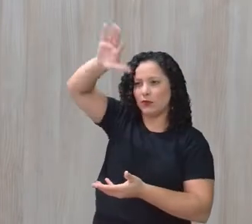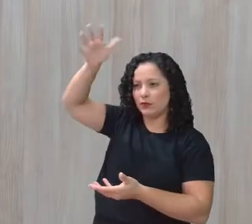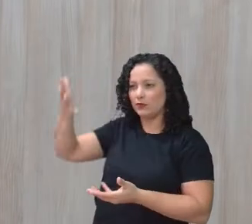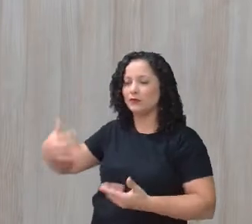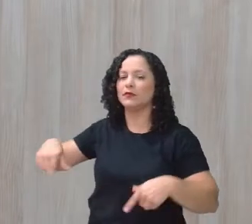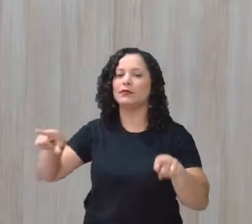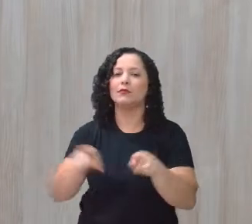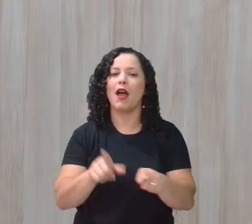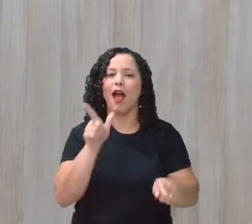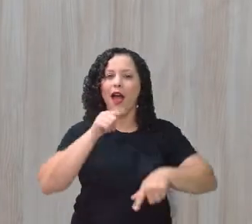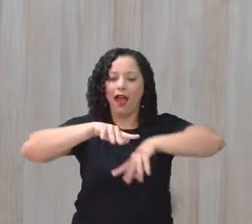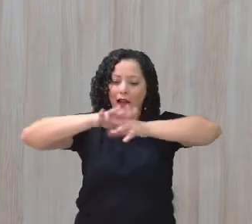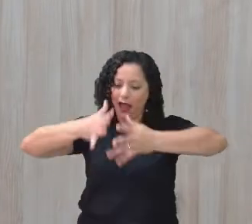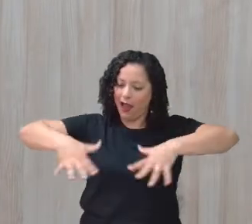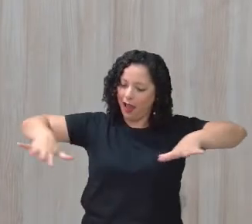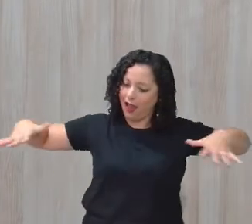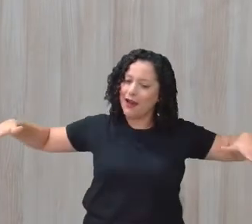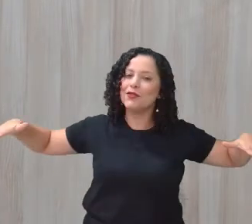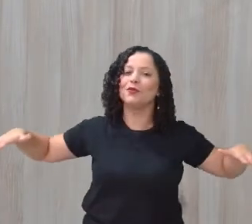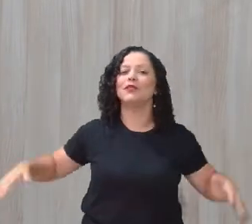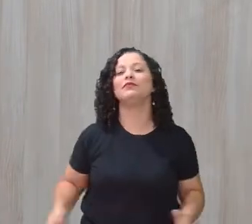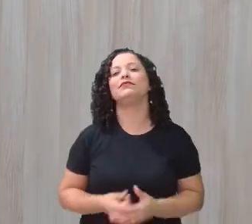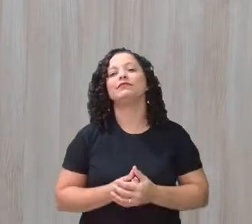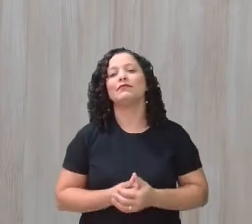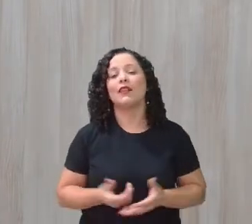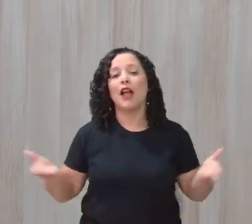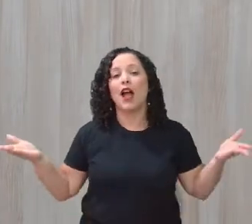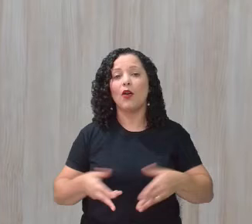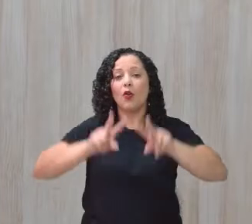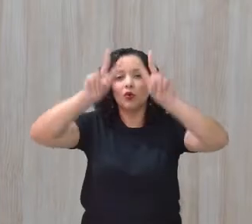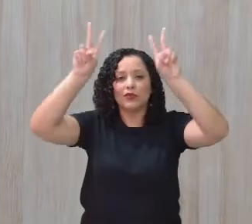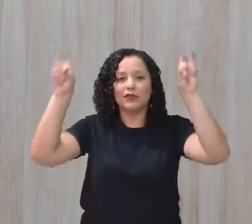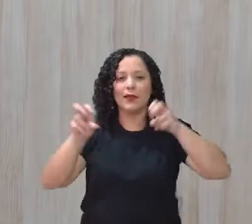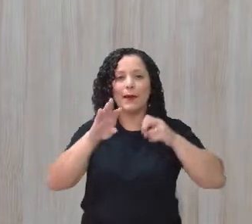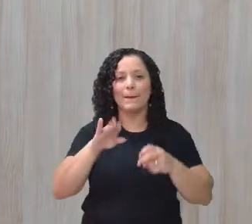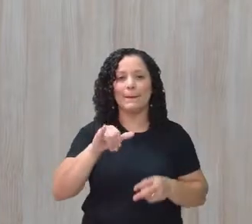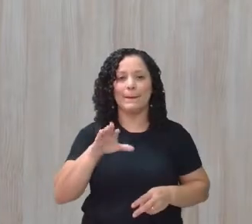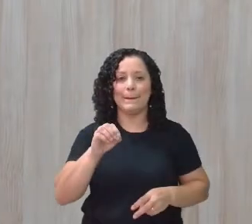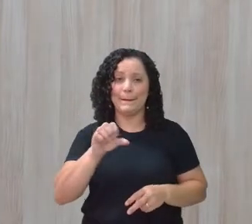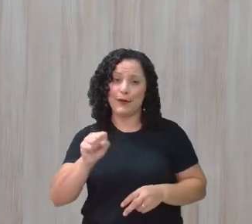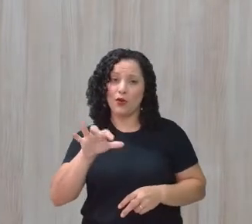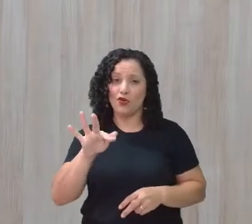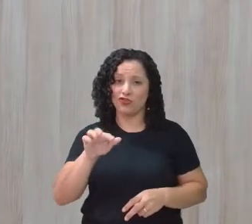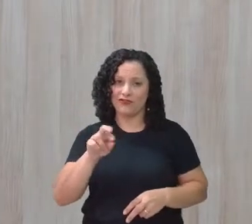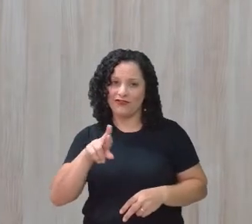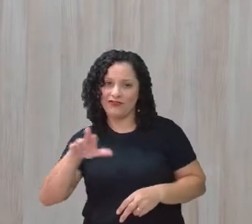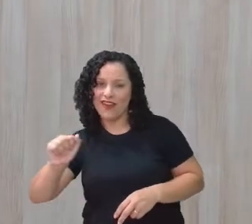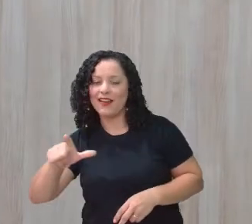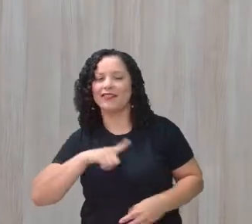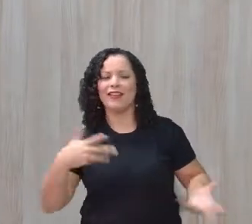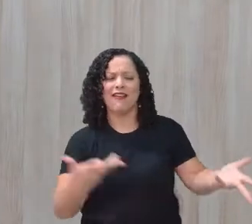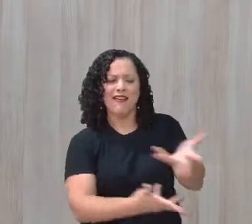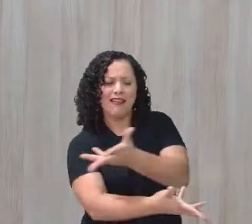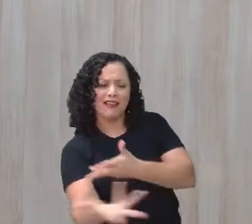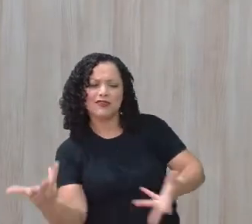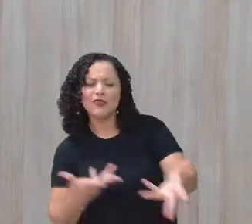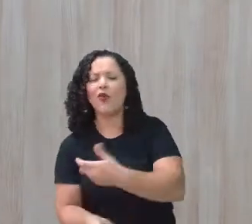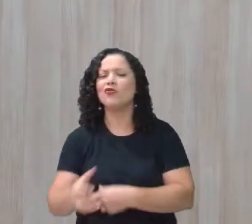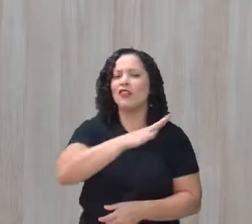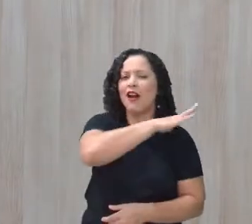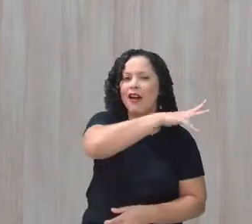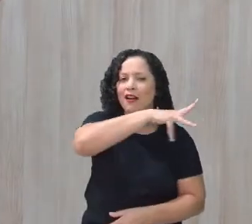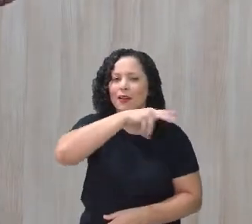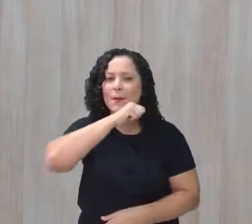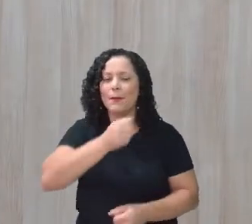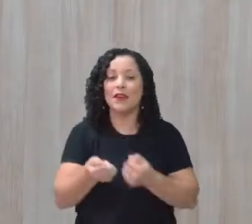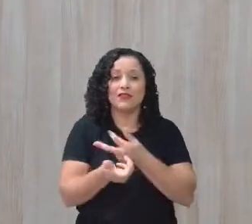hidrosfera. Dentro da biosfera, a gente vai ter conjuntos de relações entre os seres vivos, né? O professor Jesus